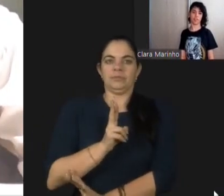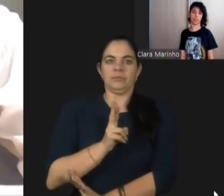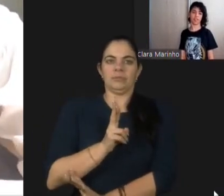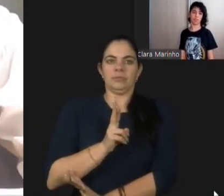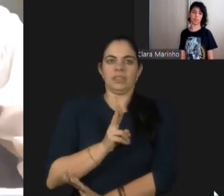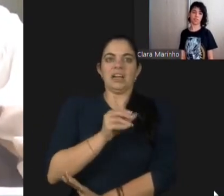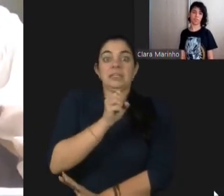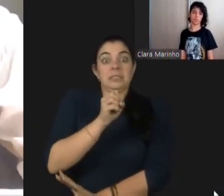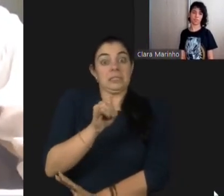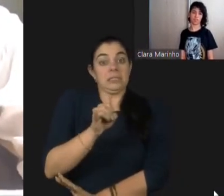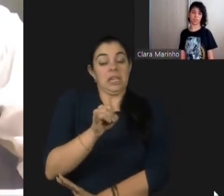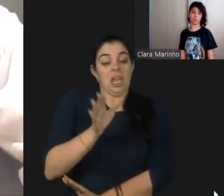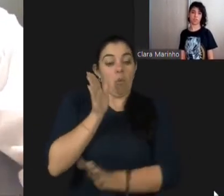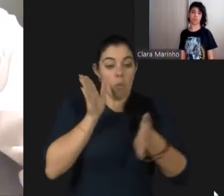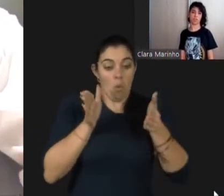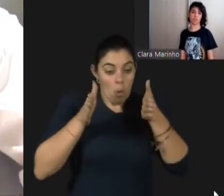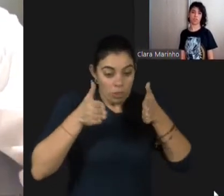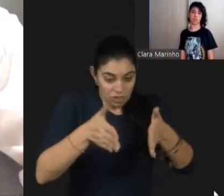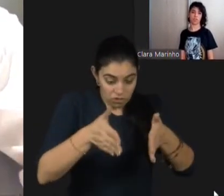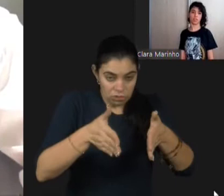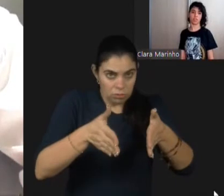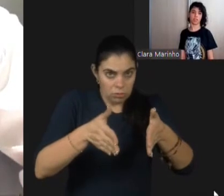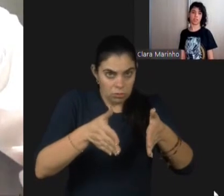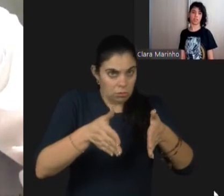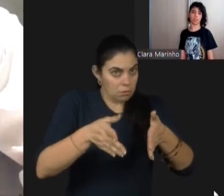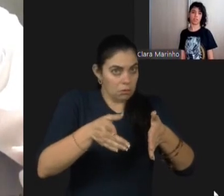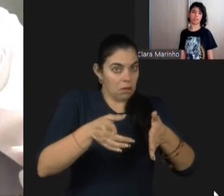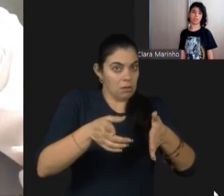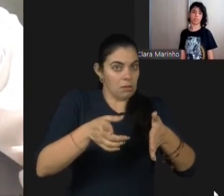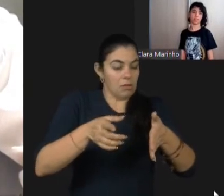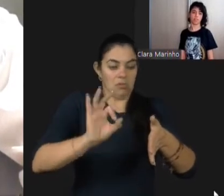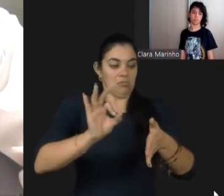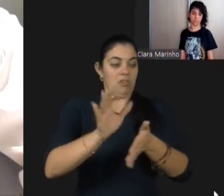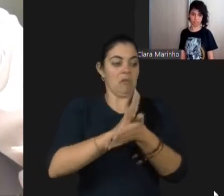esse fosse o meu destino, eu não teria me alfabetizado.